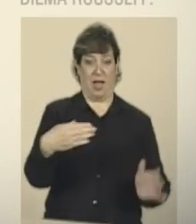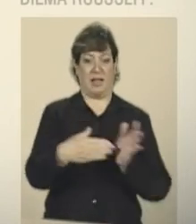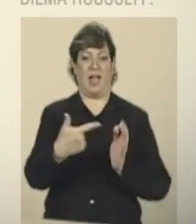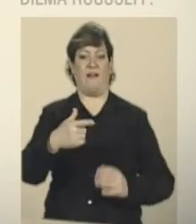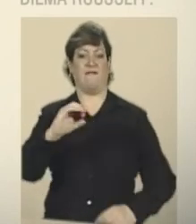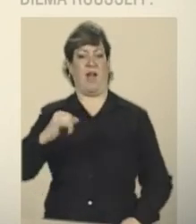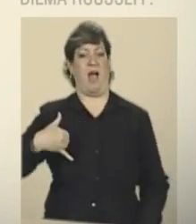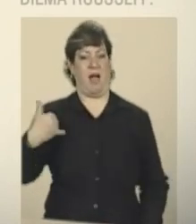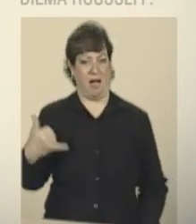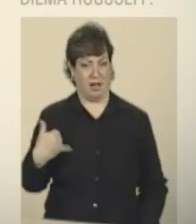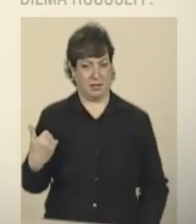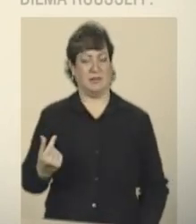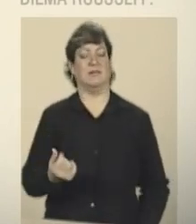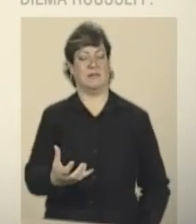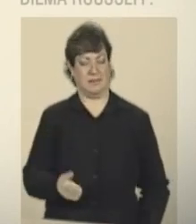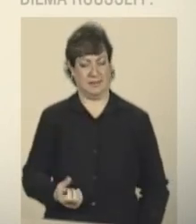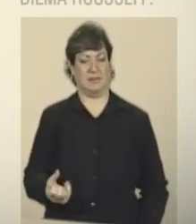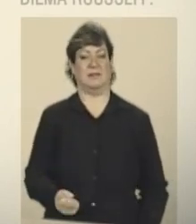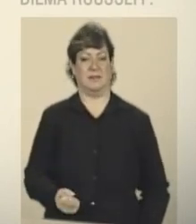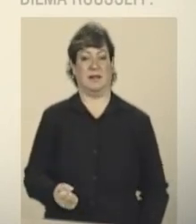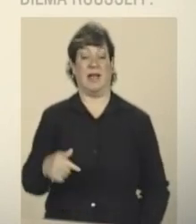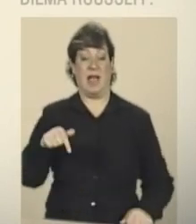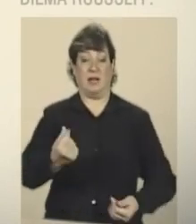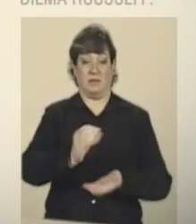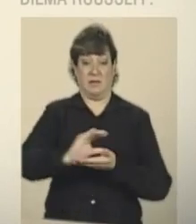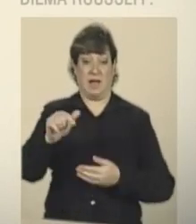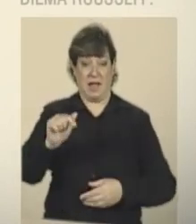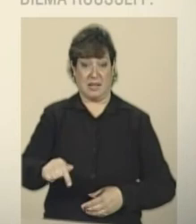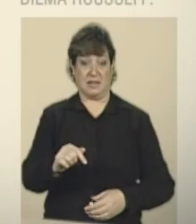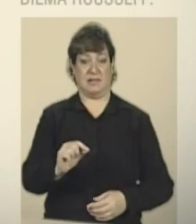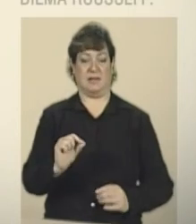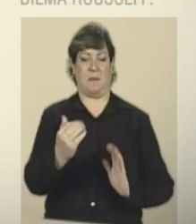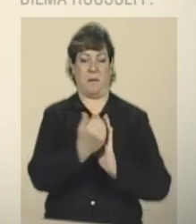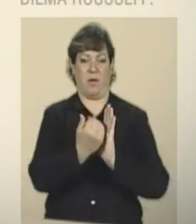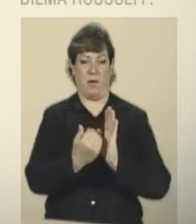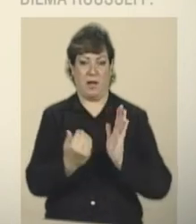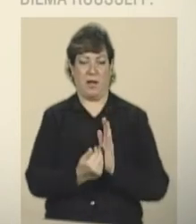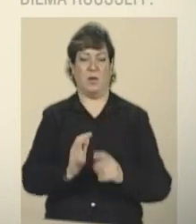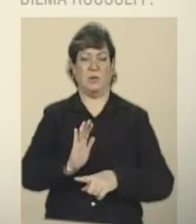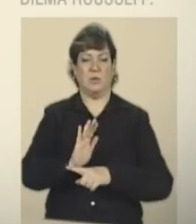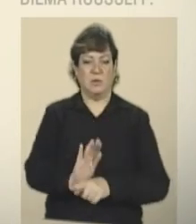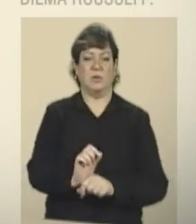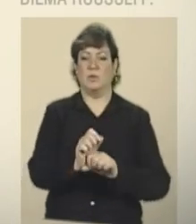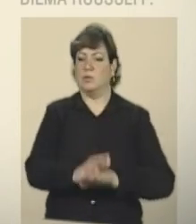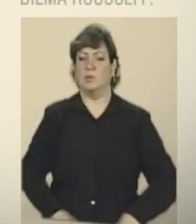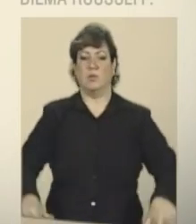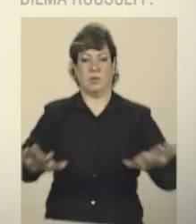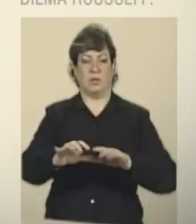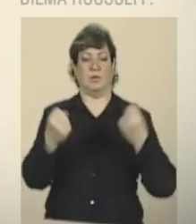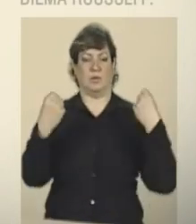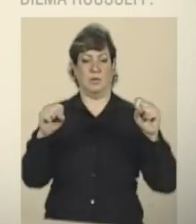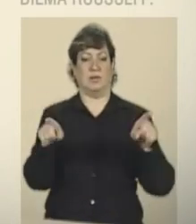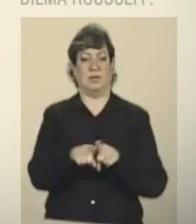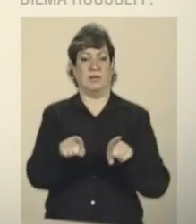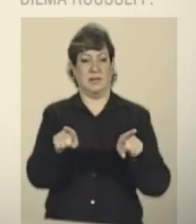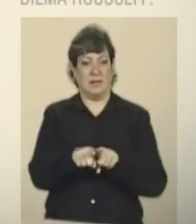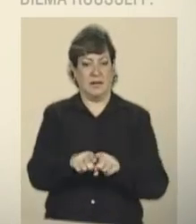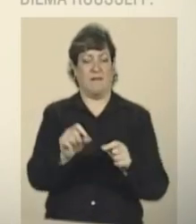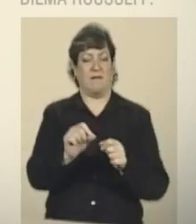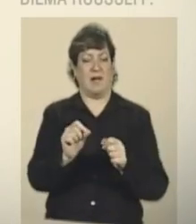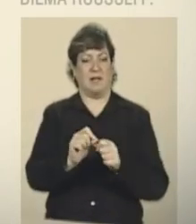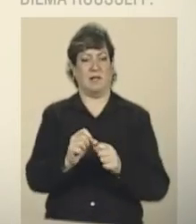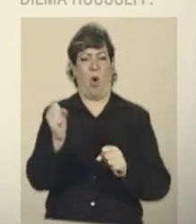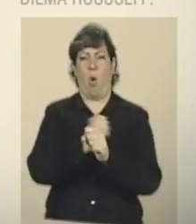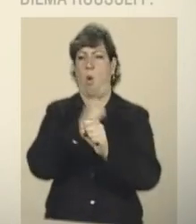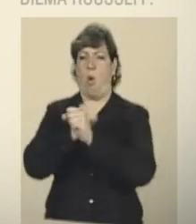anos e o investimento que estamos fazendo do bolsa atleta na popularização do esporte e na construção de uma estrutura